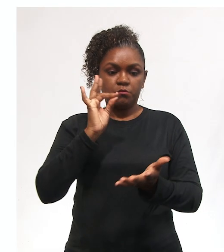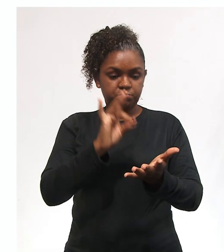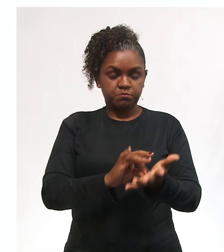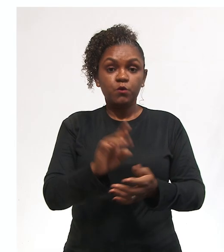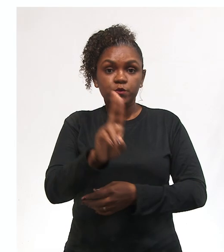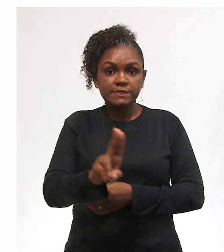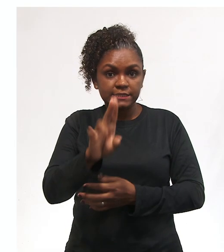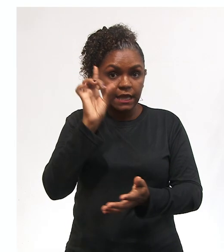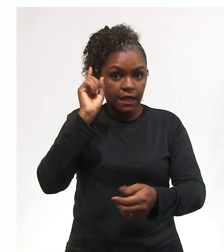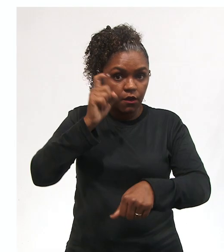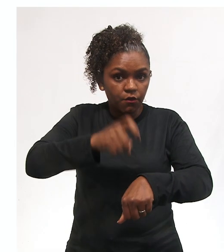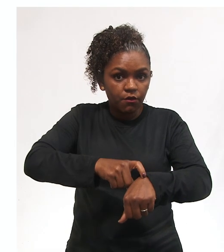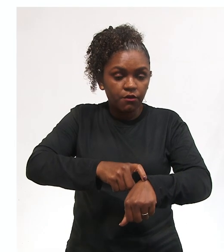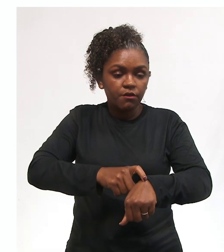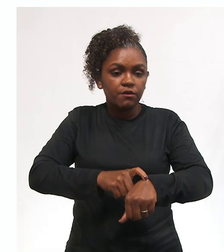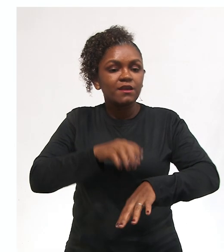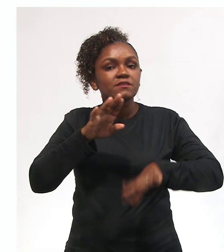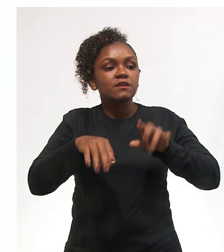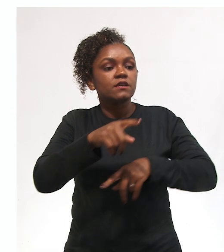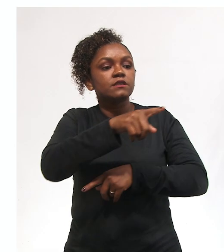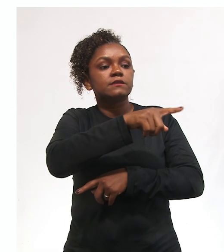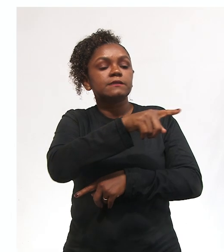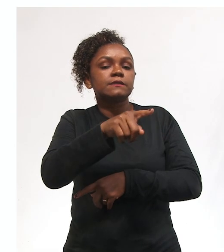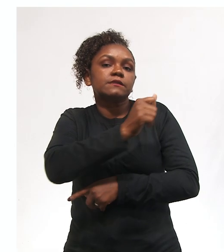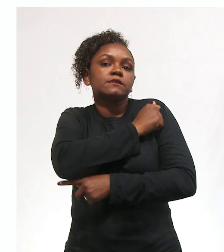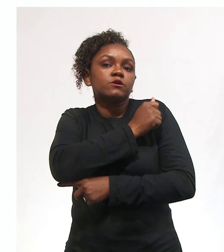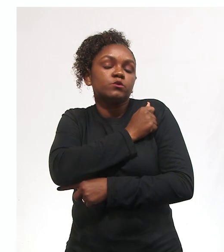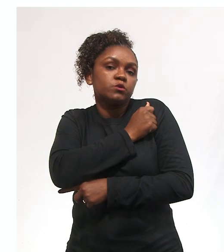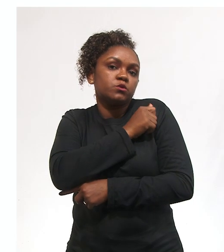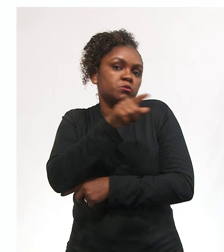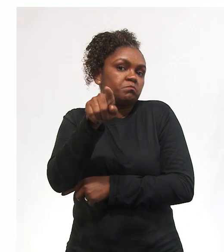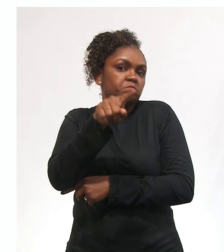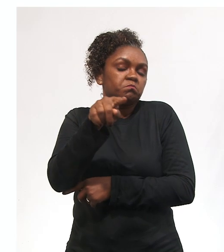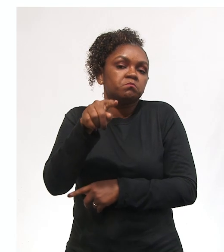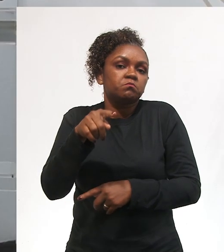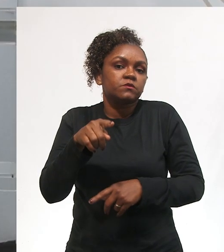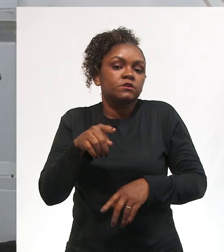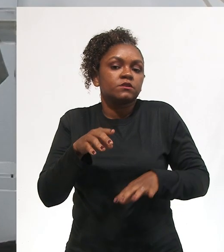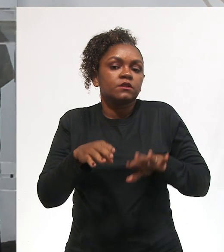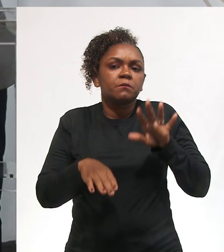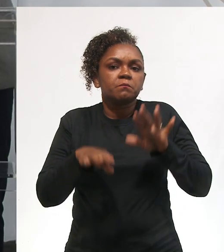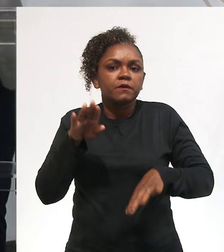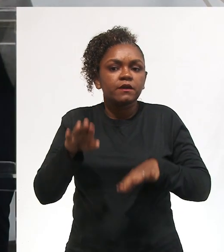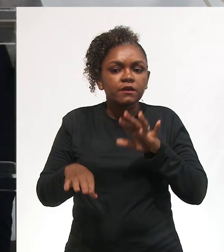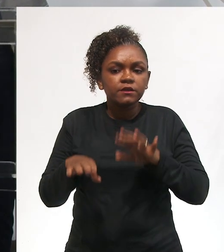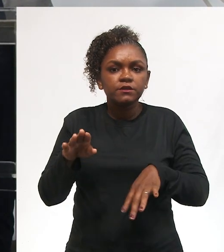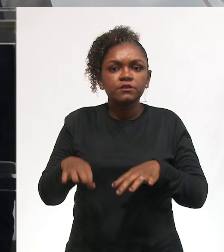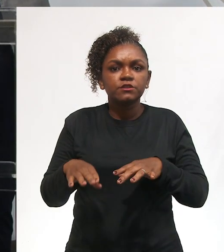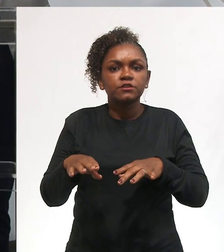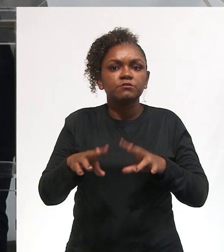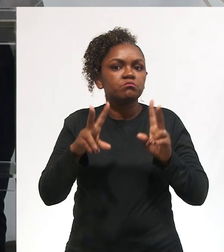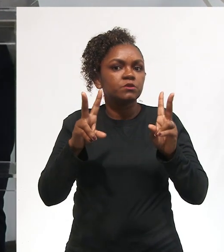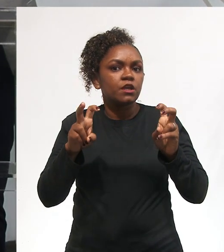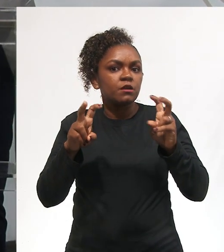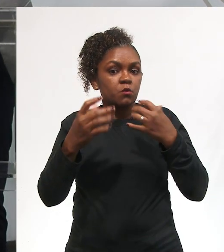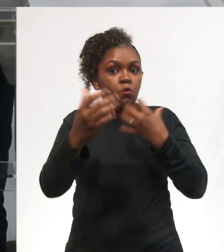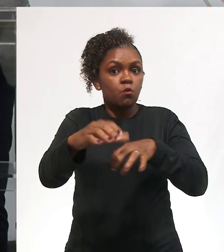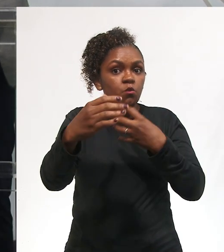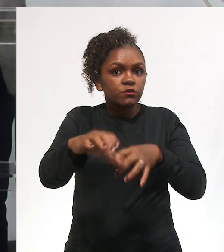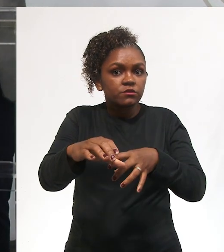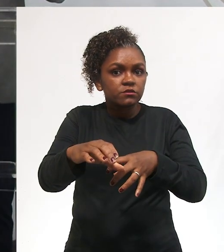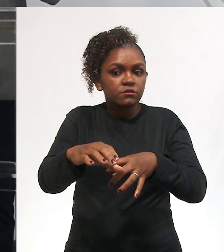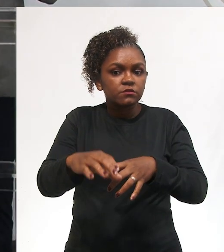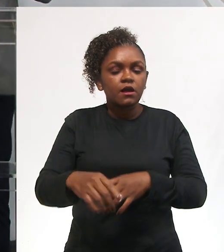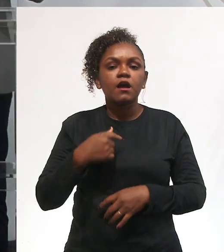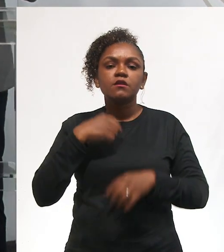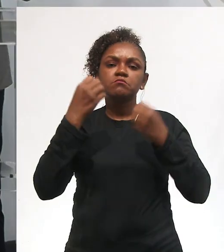real tragam elementos que, sei lá, ele vai fazer um concurso público que o professor não falou naquela sala de aula.